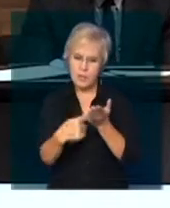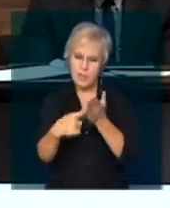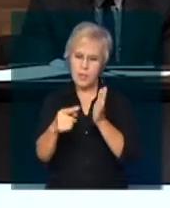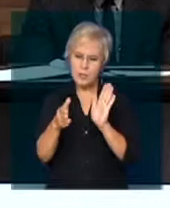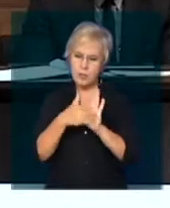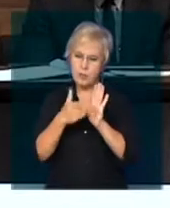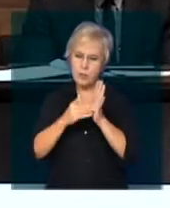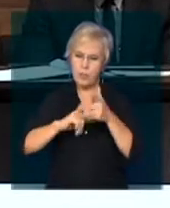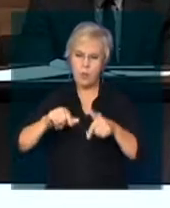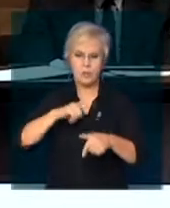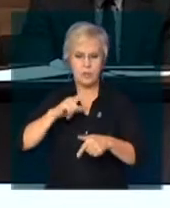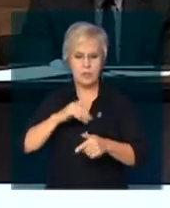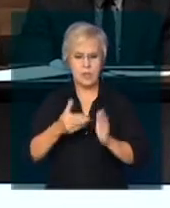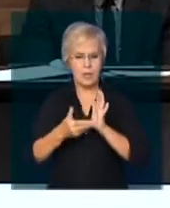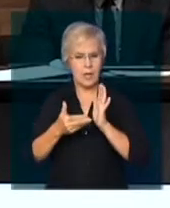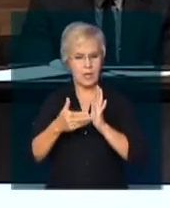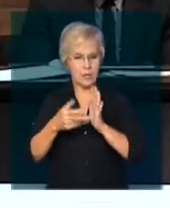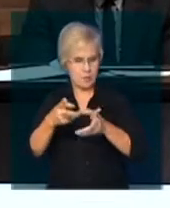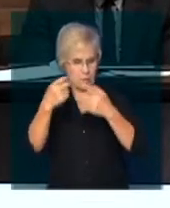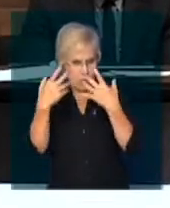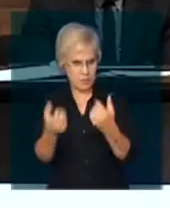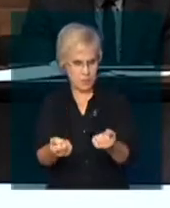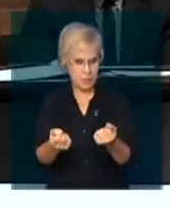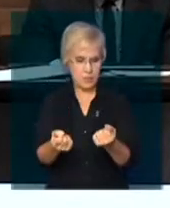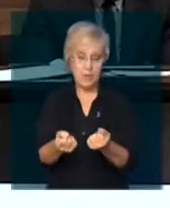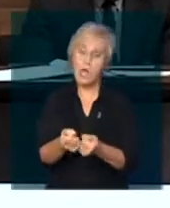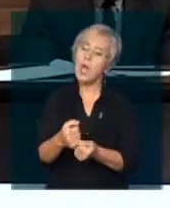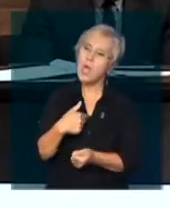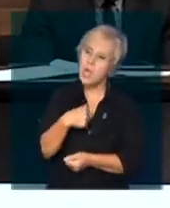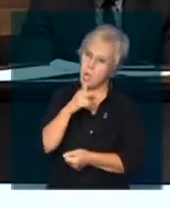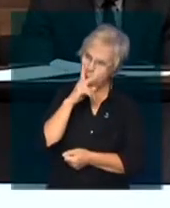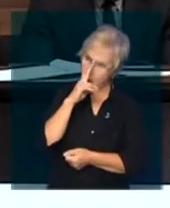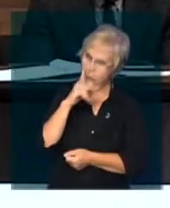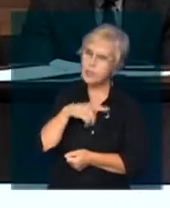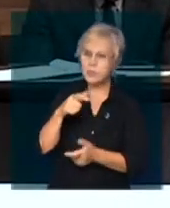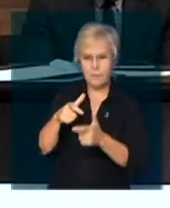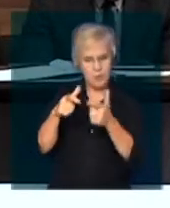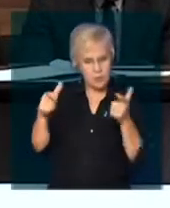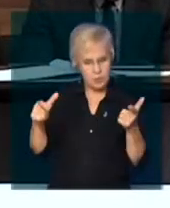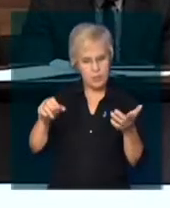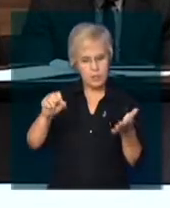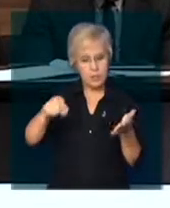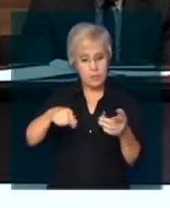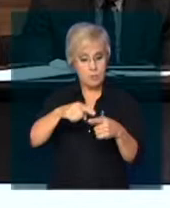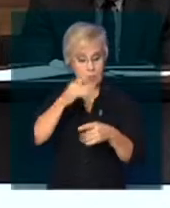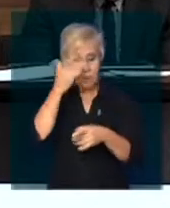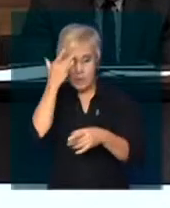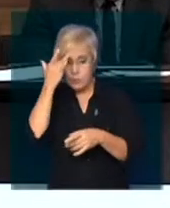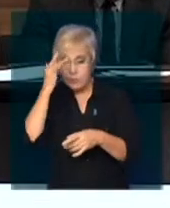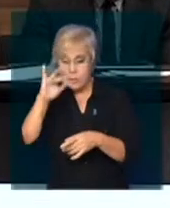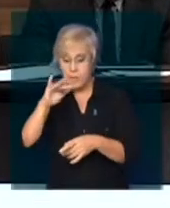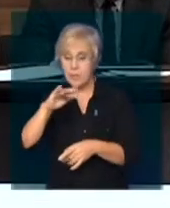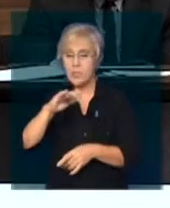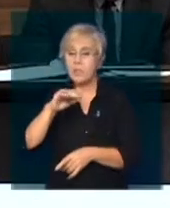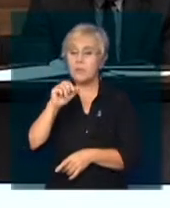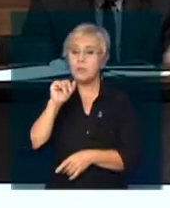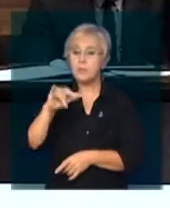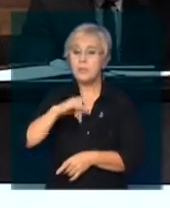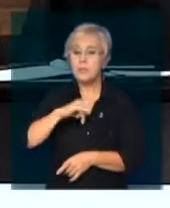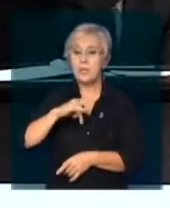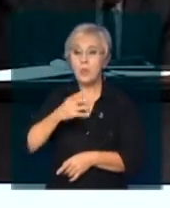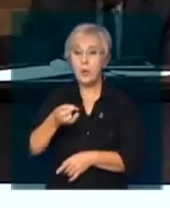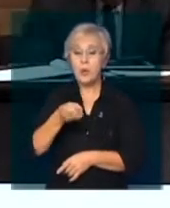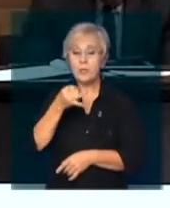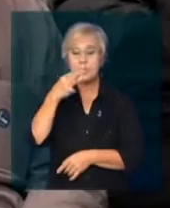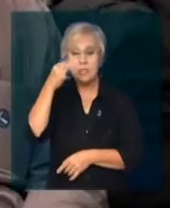Federal? Eu percebo que tem simpatia, acho até que tem a maioria. Eu não sei se tem o quórum para a emenda constitucional,